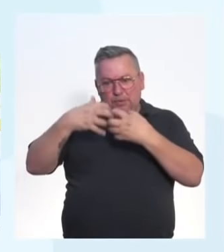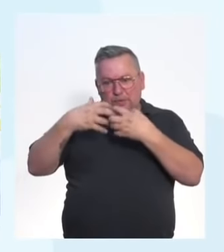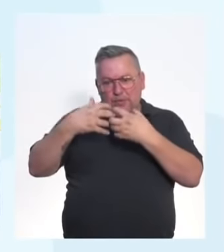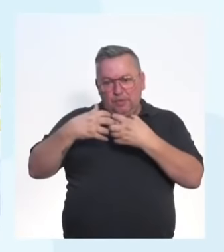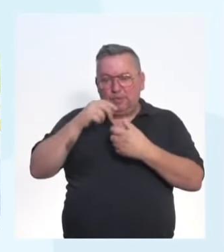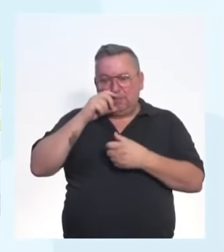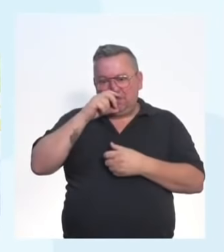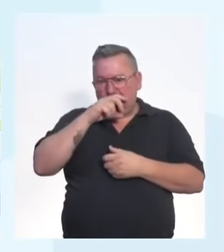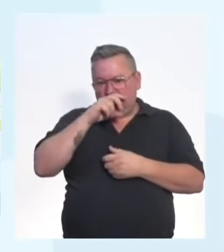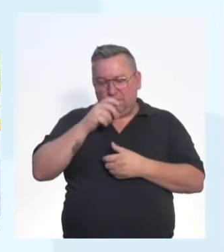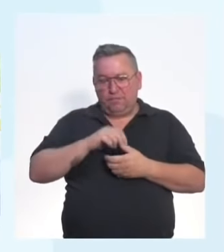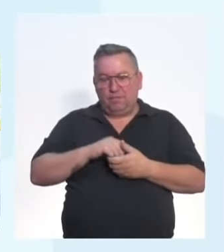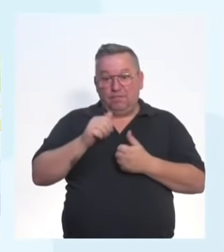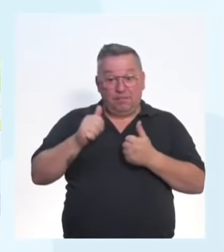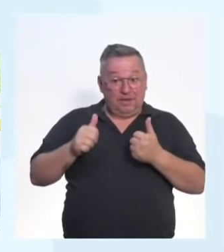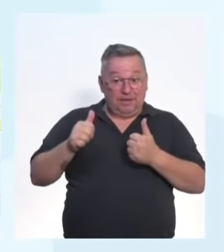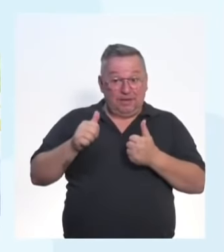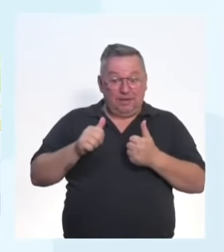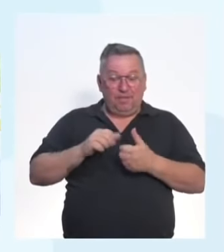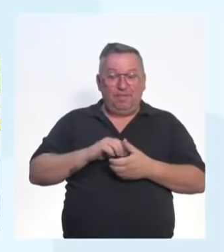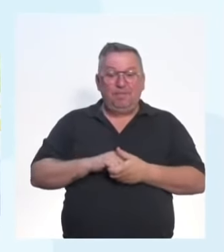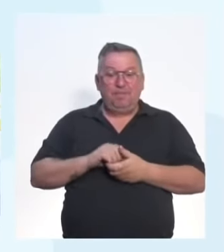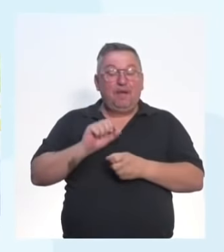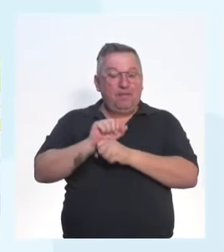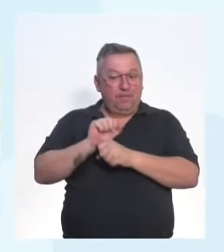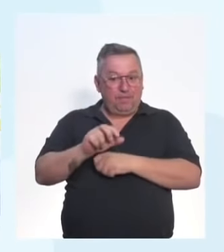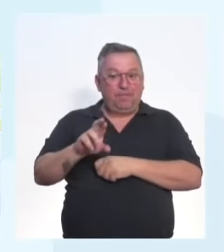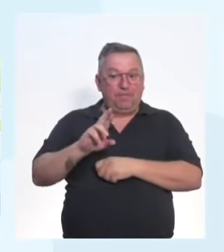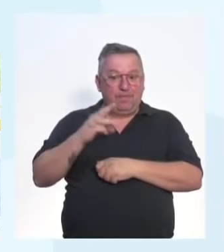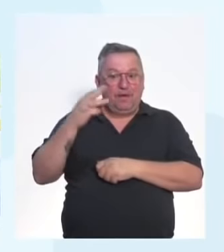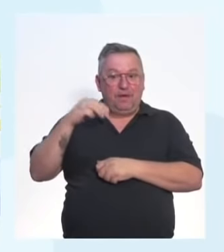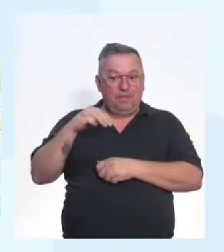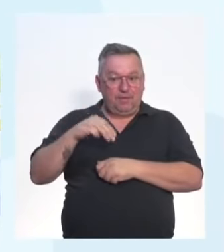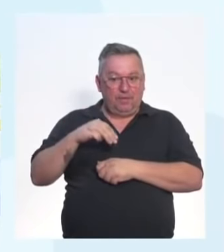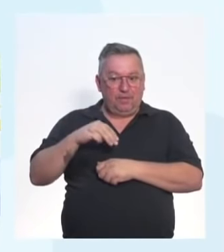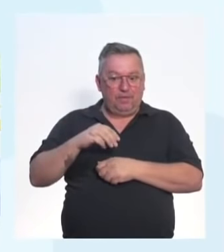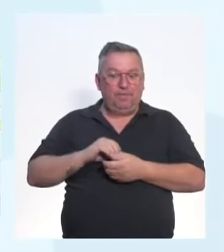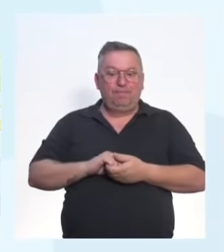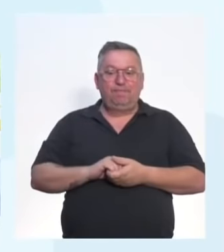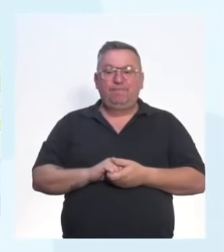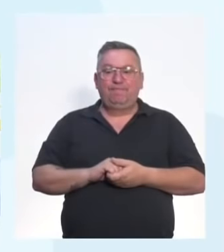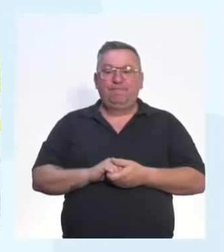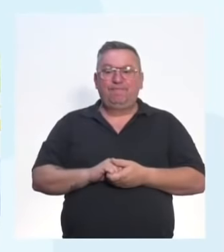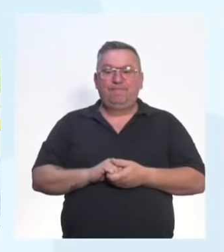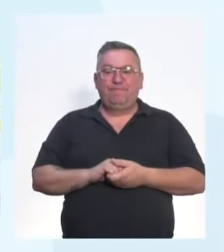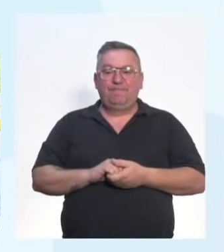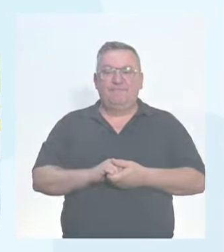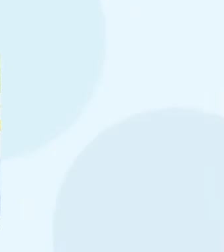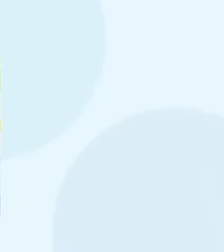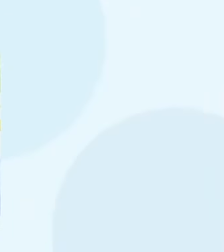fazer na raça. Beleza? Então a gente espera o resultado daqui a 3 minutos. Beleza?